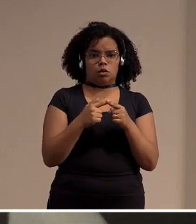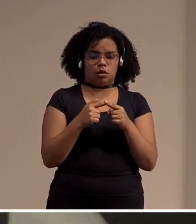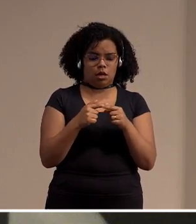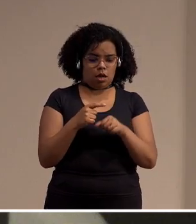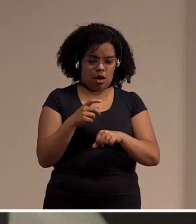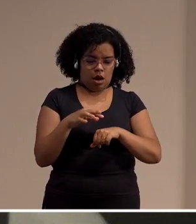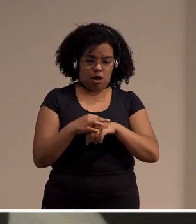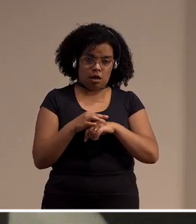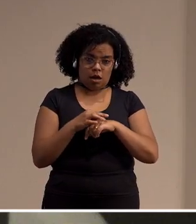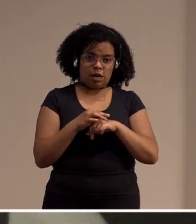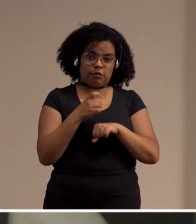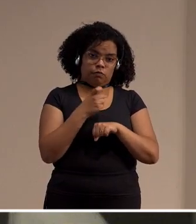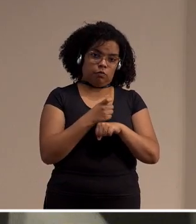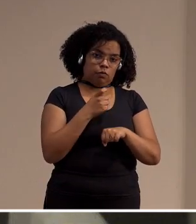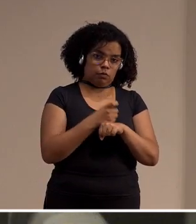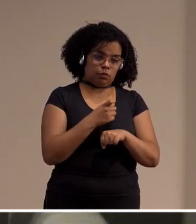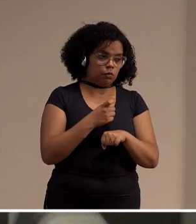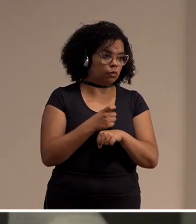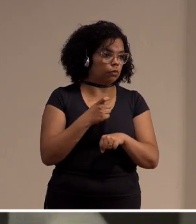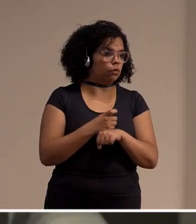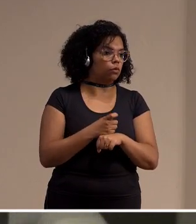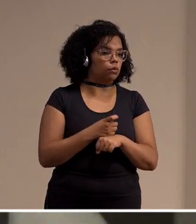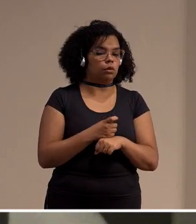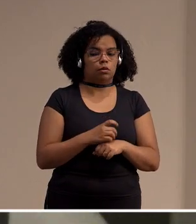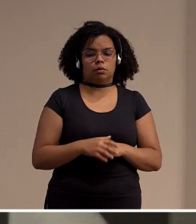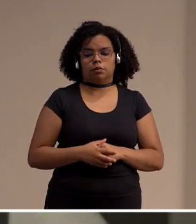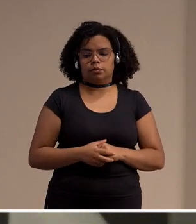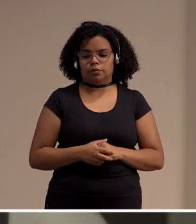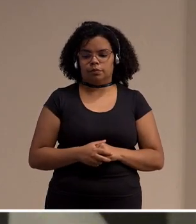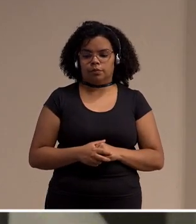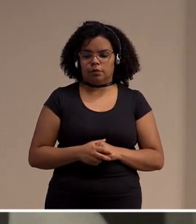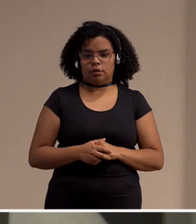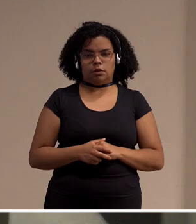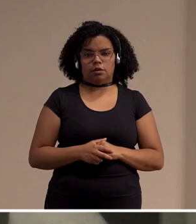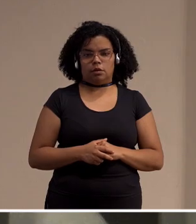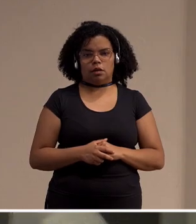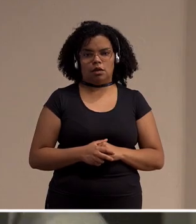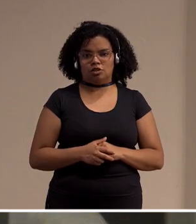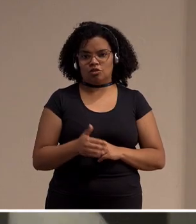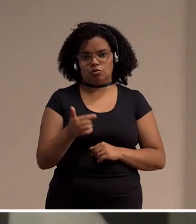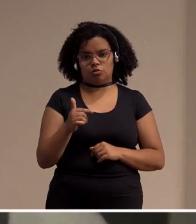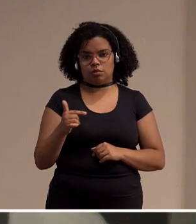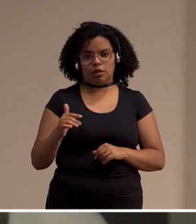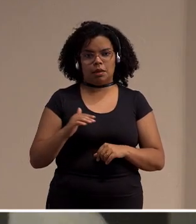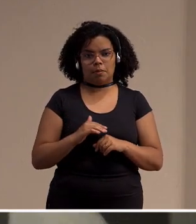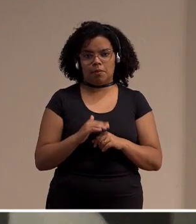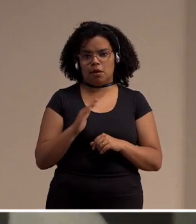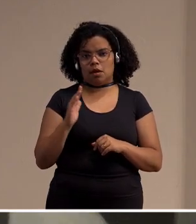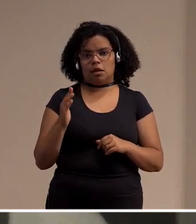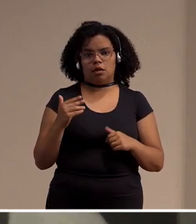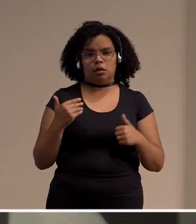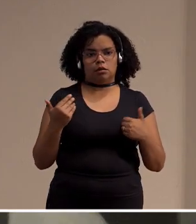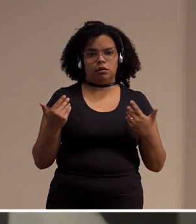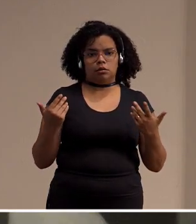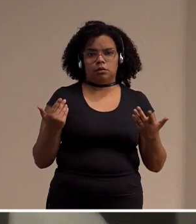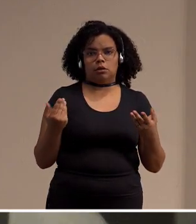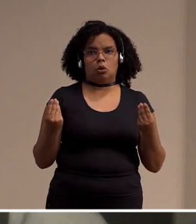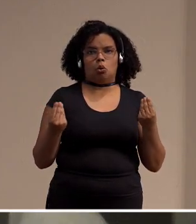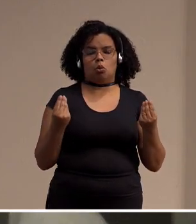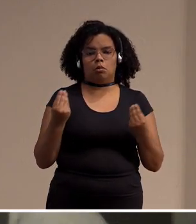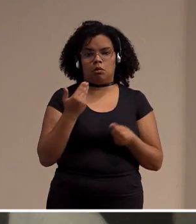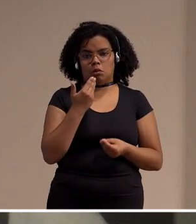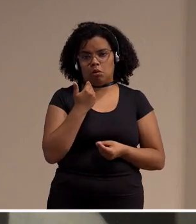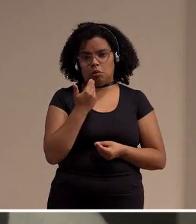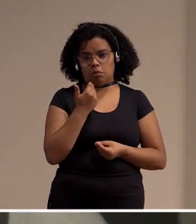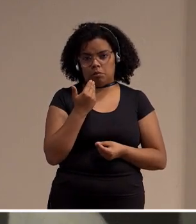enrijecida e ele já não está mais apto para o consumo e, portanto, o dono do matadouro pede o dinheiro. Ou seja,